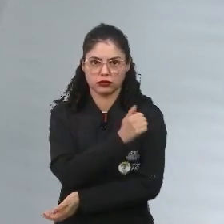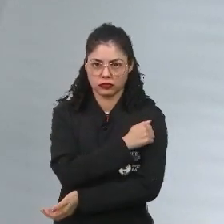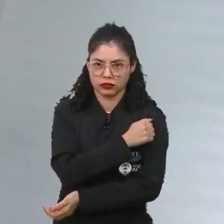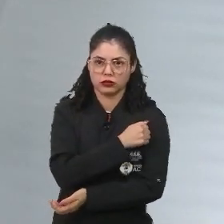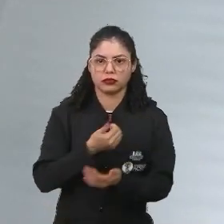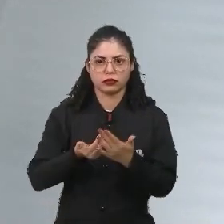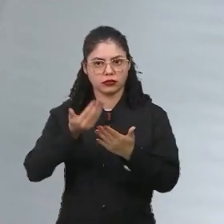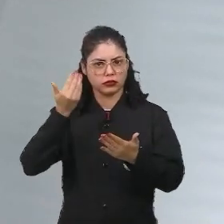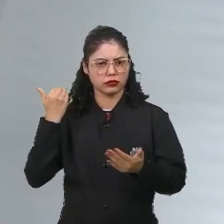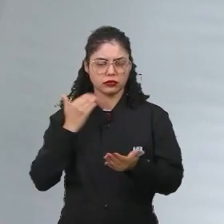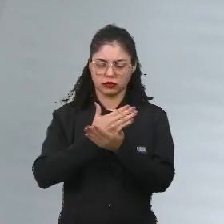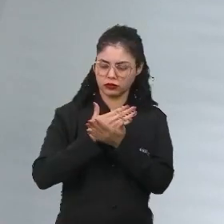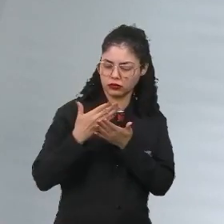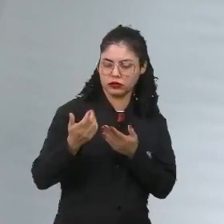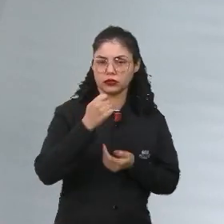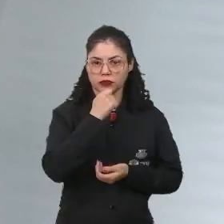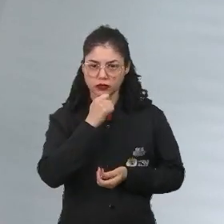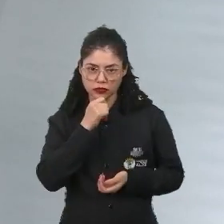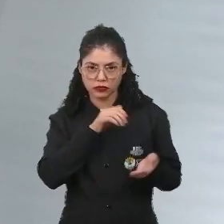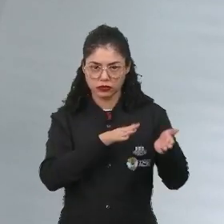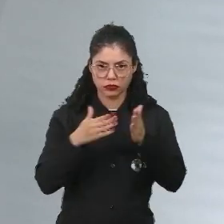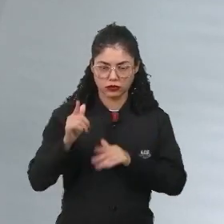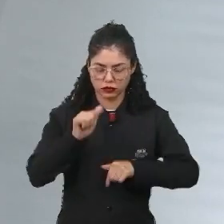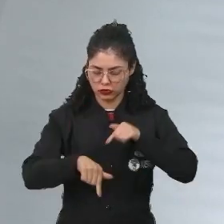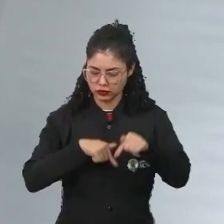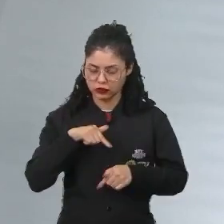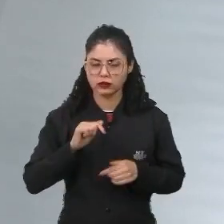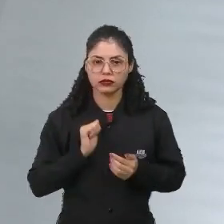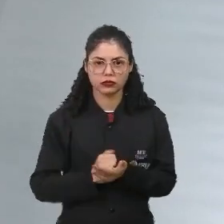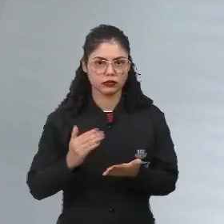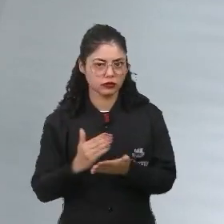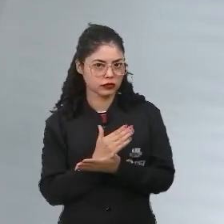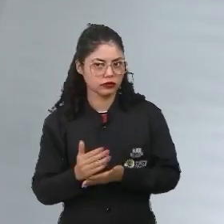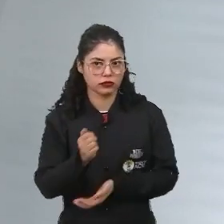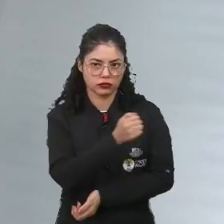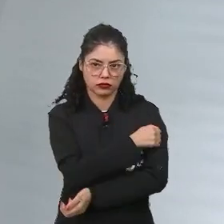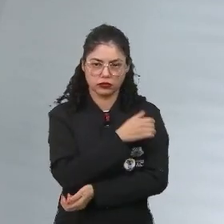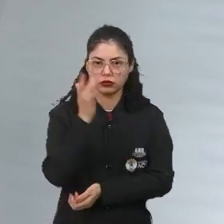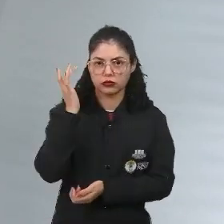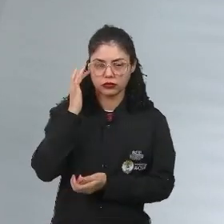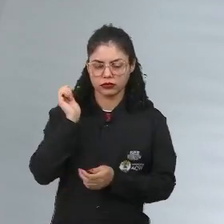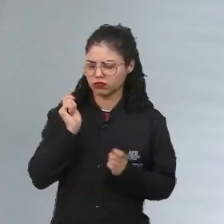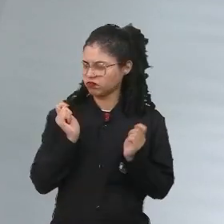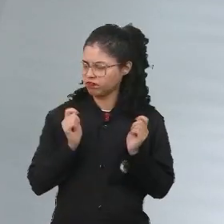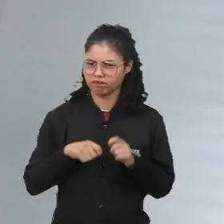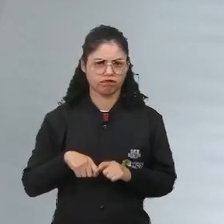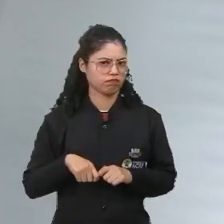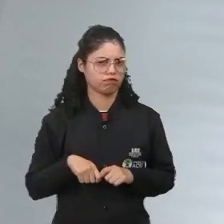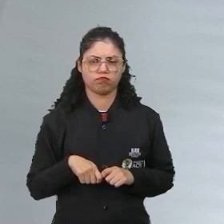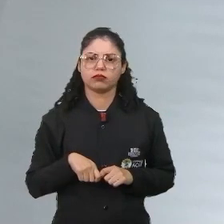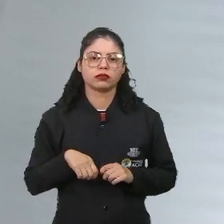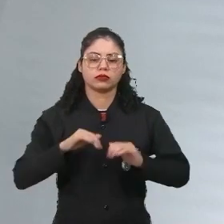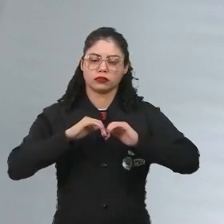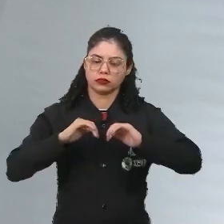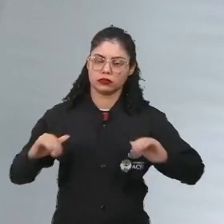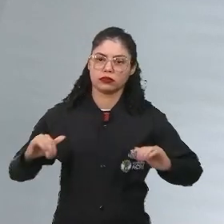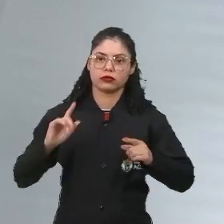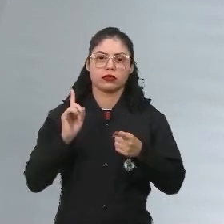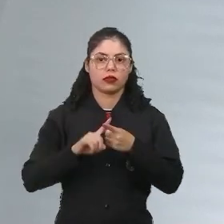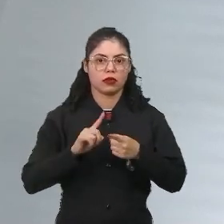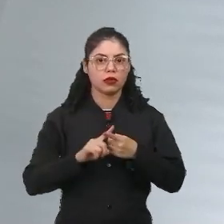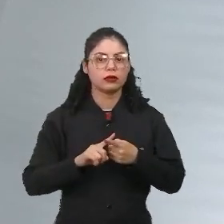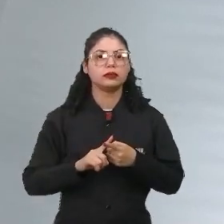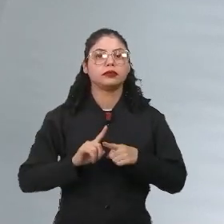no início, quando a gente está iniciando lá a parte de química, alguns alunos acham que é impossível separar.